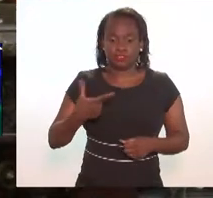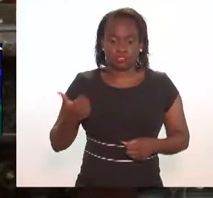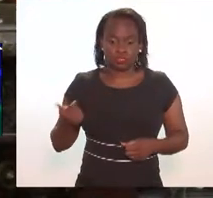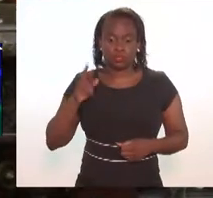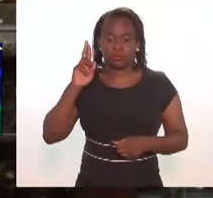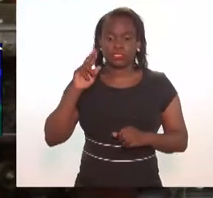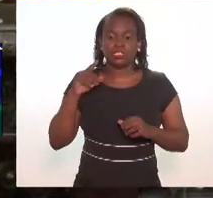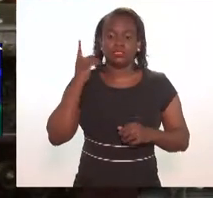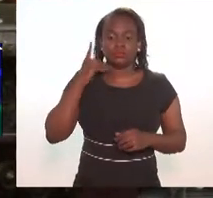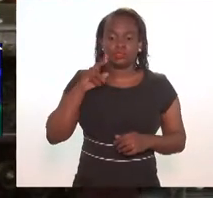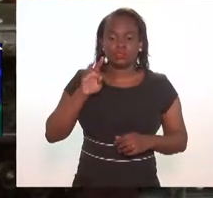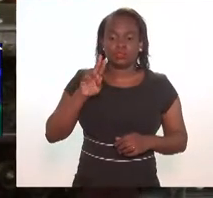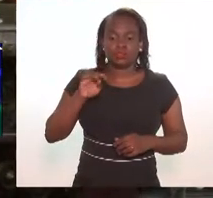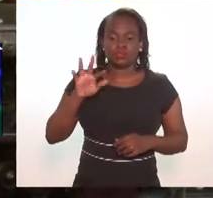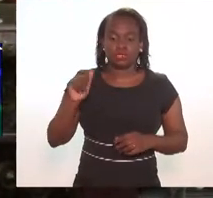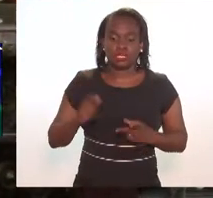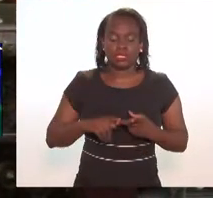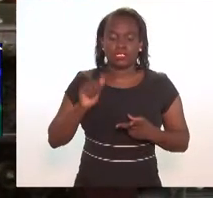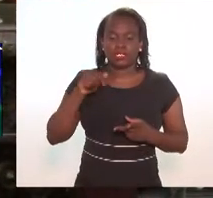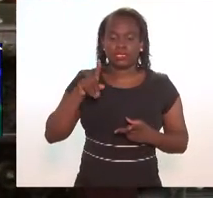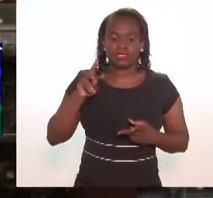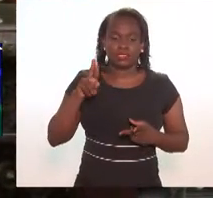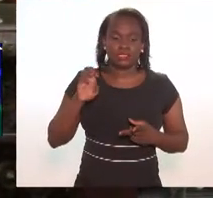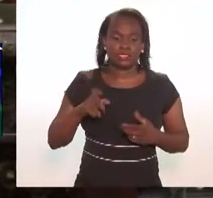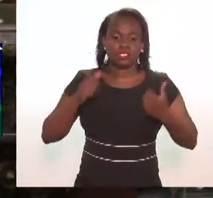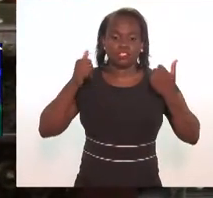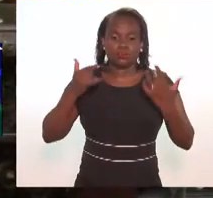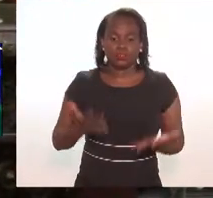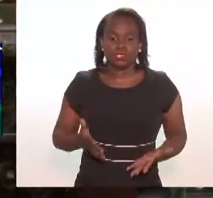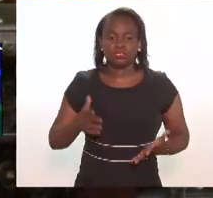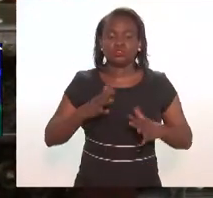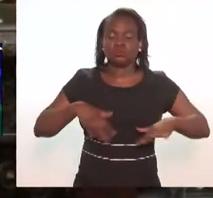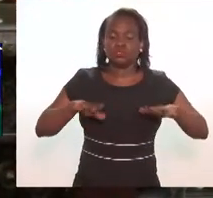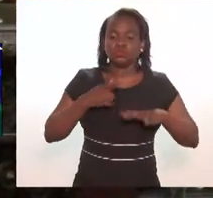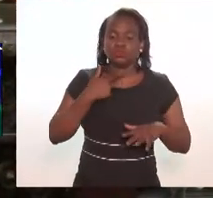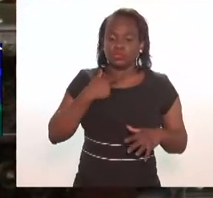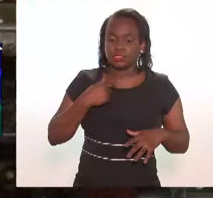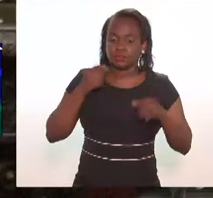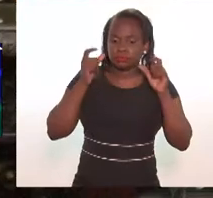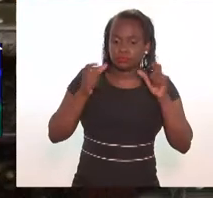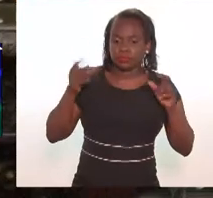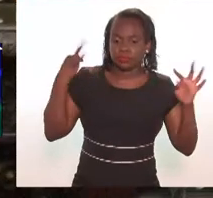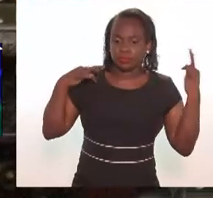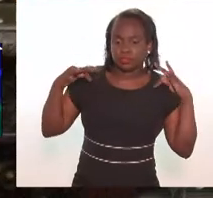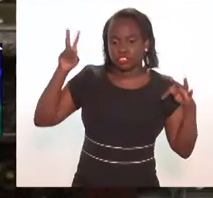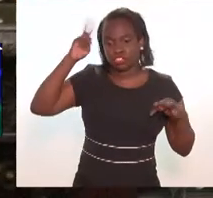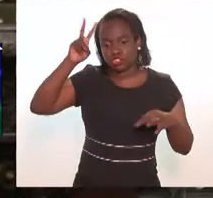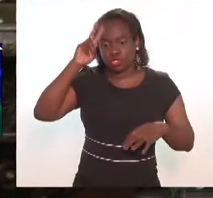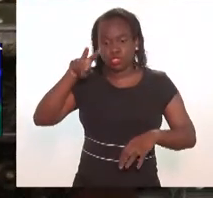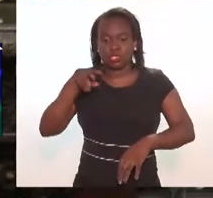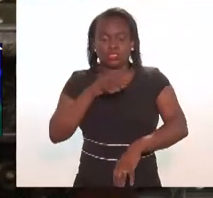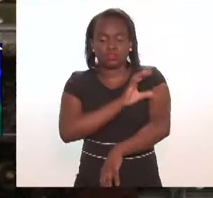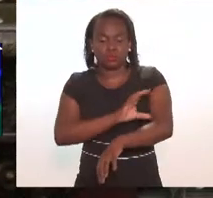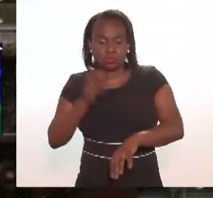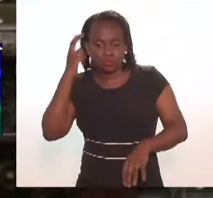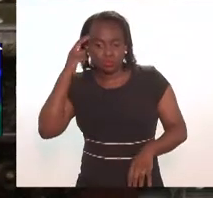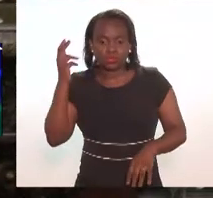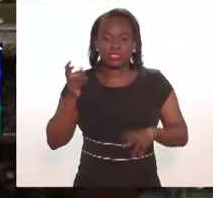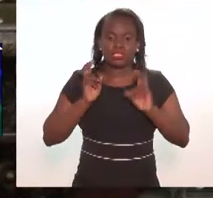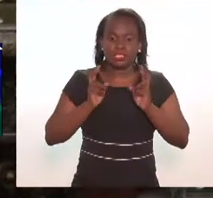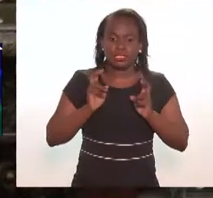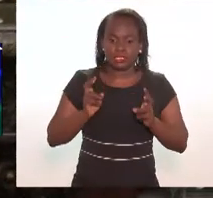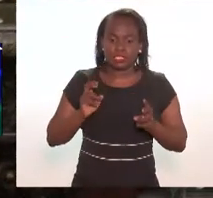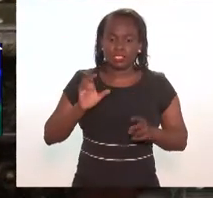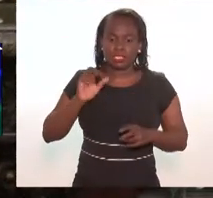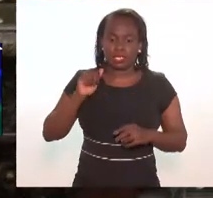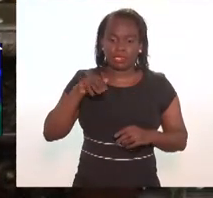deputados Gustavo Tutuca e André Siciliano, que tomba por interesse turístico, histórico e cultural os trens de